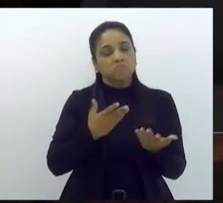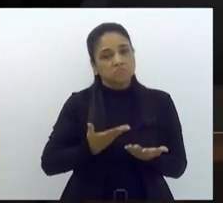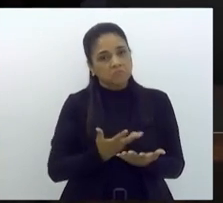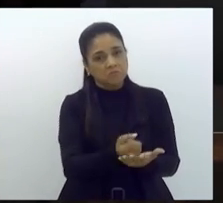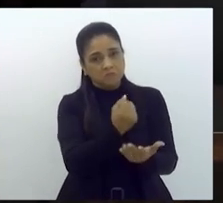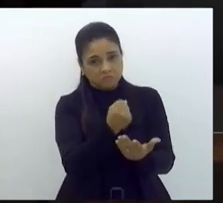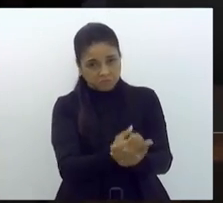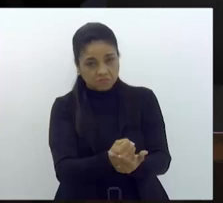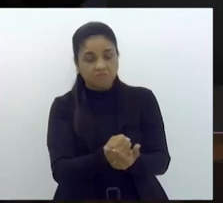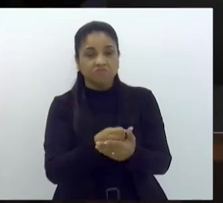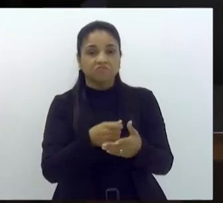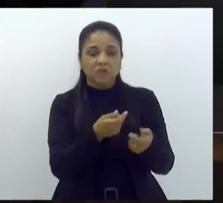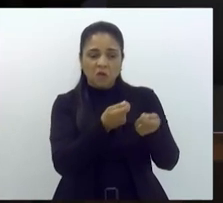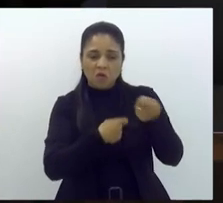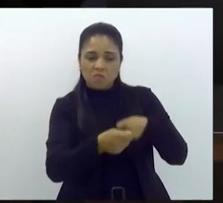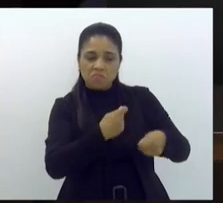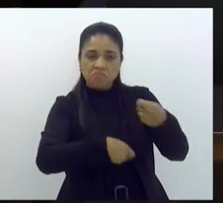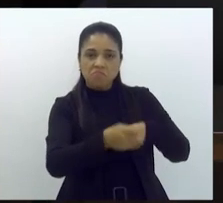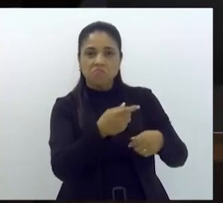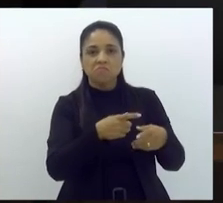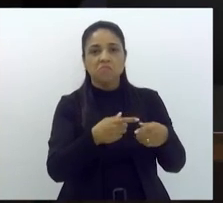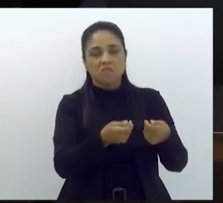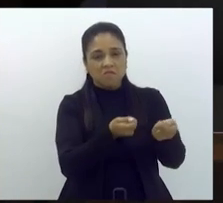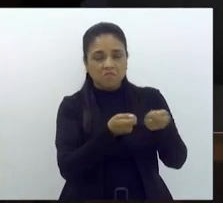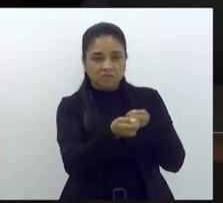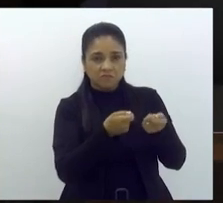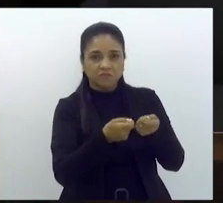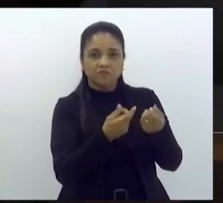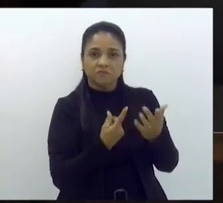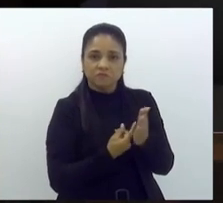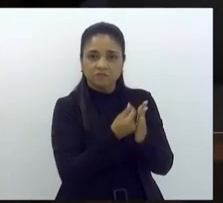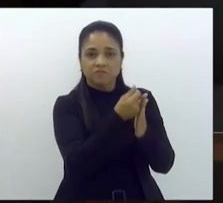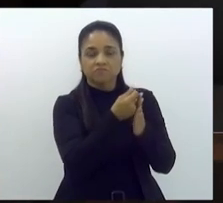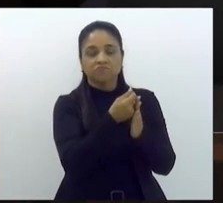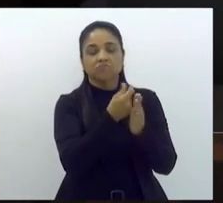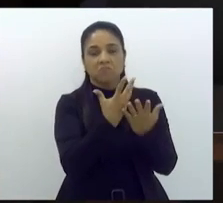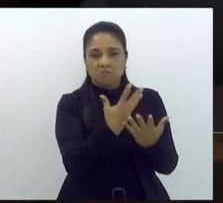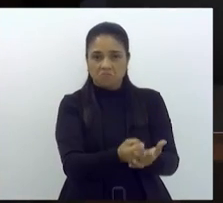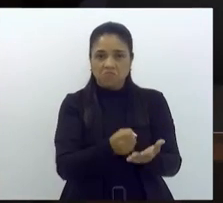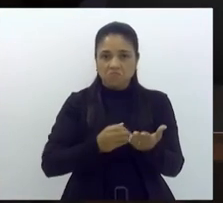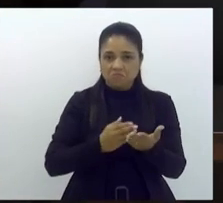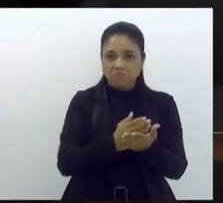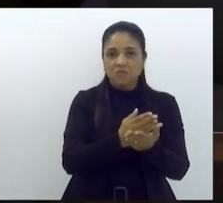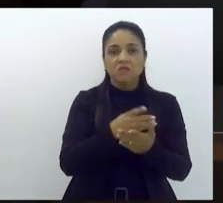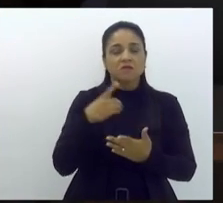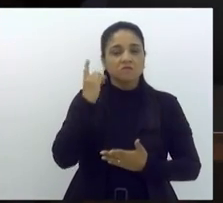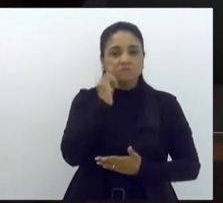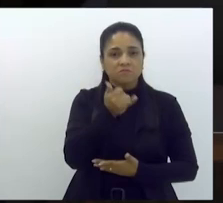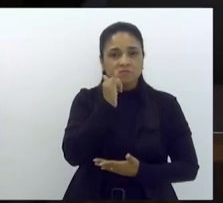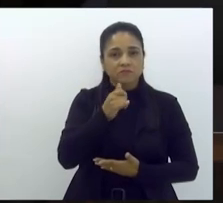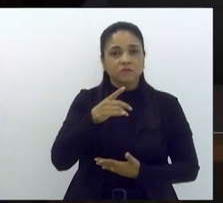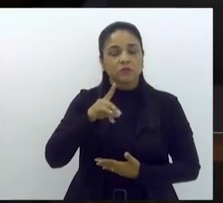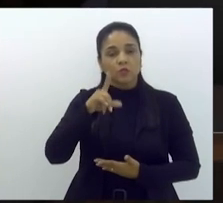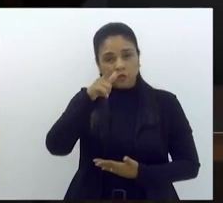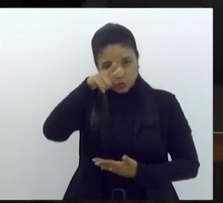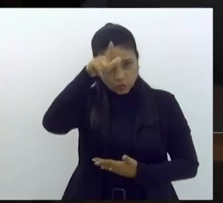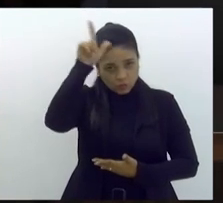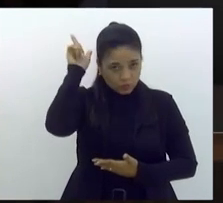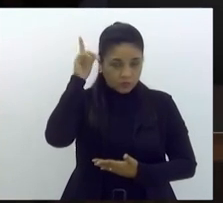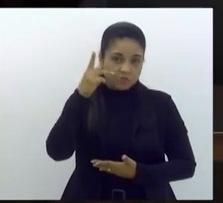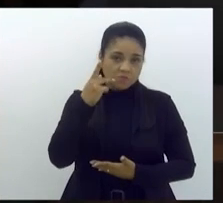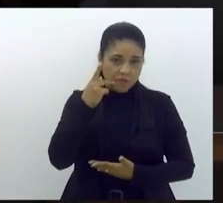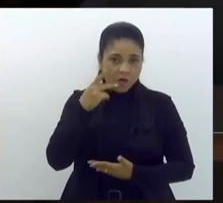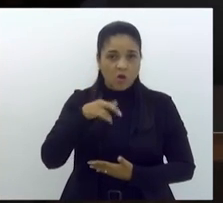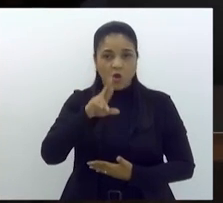de orçamento Finanças fiscalização financeira e controle favorável relatores deputados Luiz Paulo Dr Deodato rosani